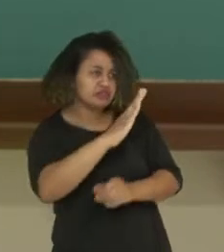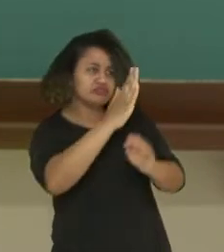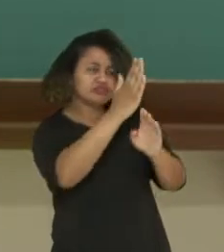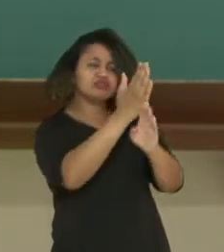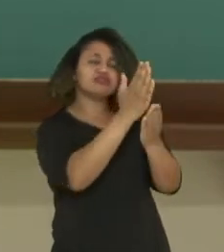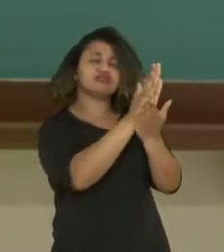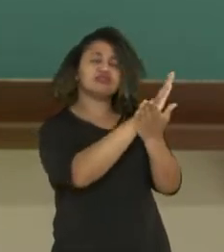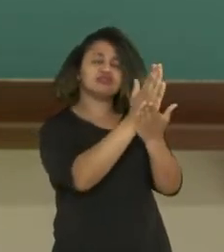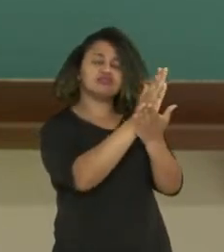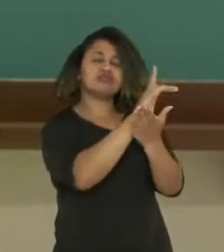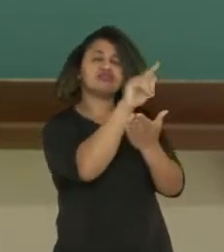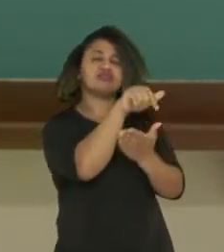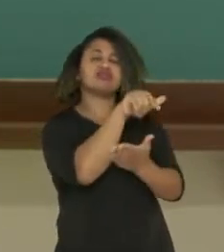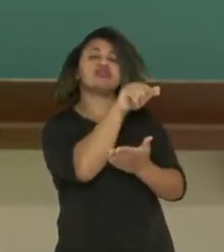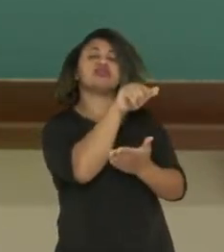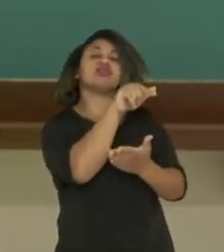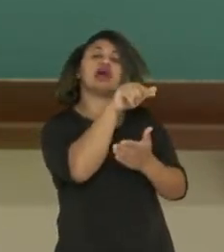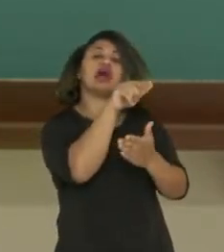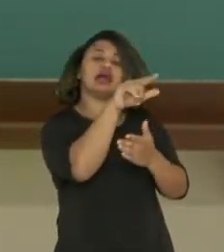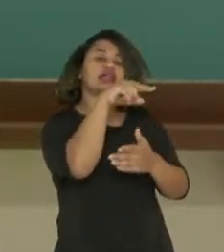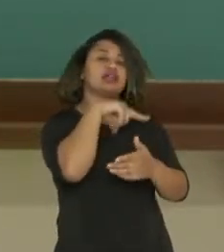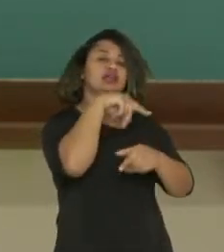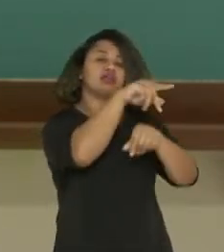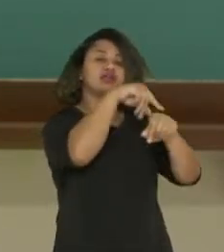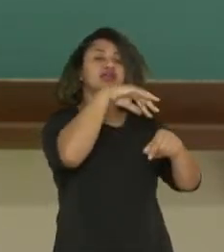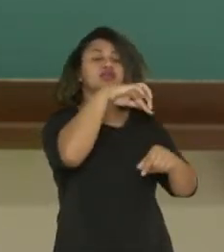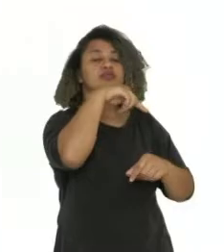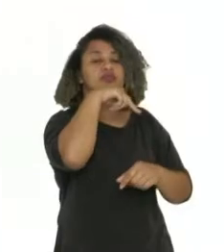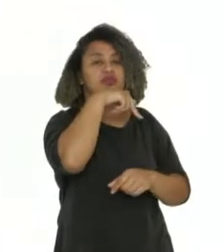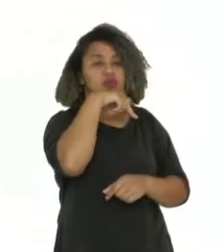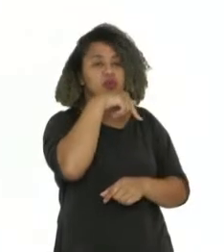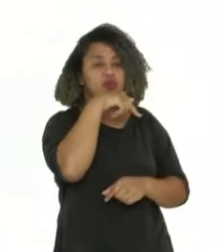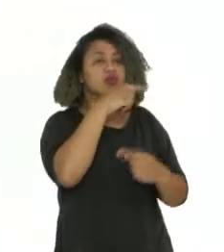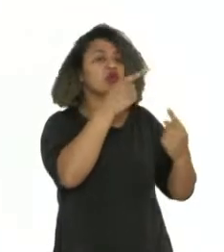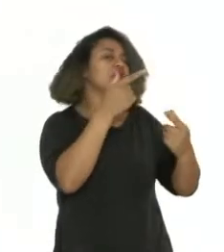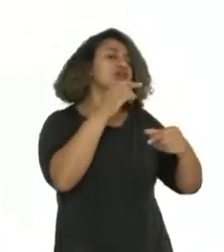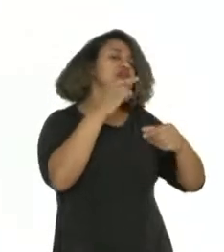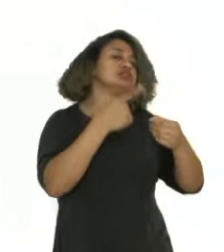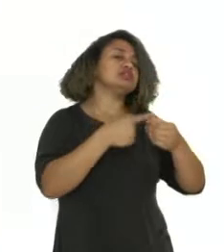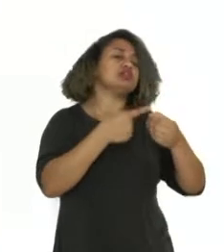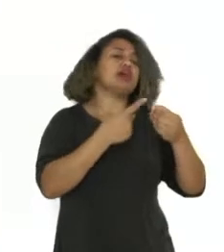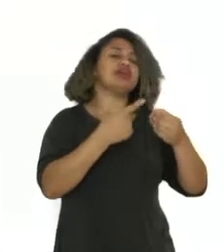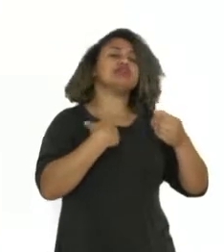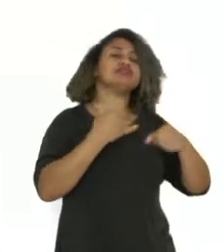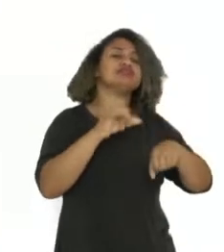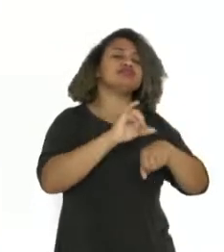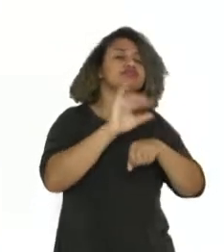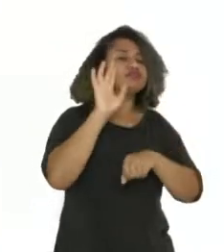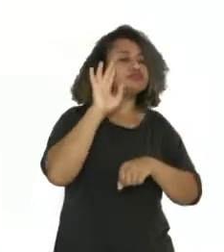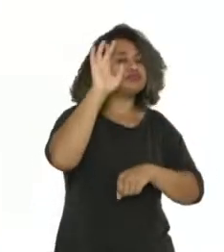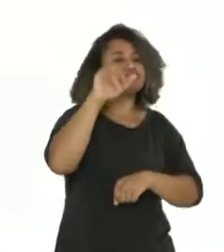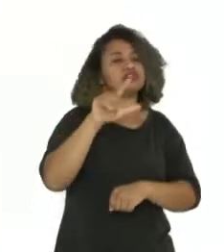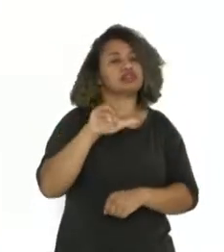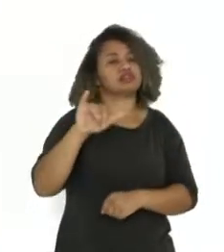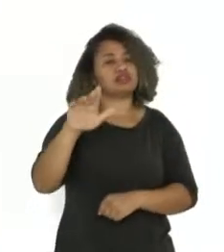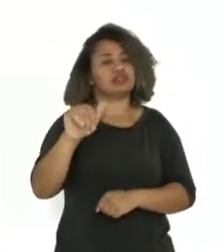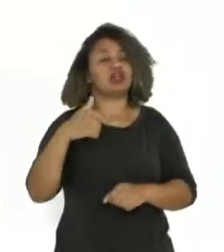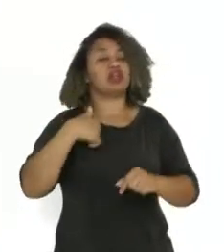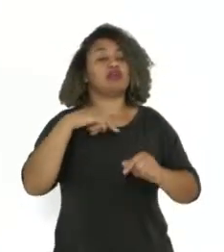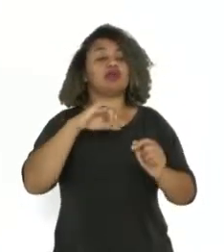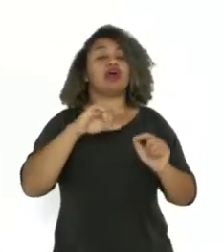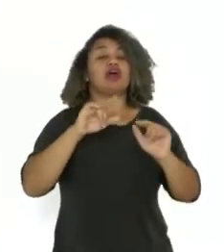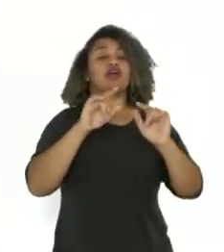capital aqui? Lima, tá? Essa feira gastronômica, então, internacionalmente, por